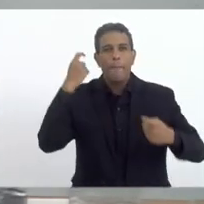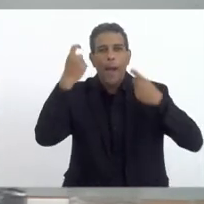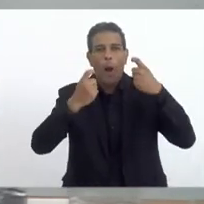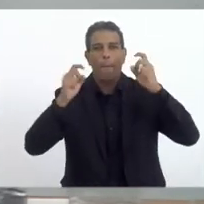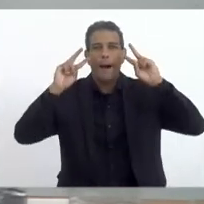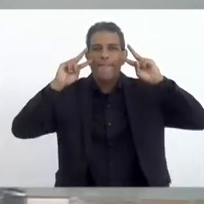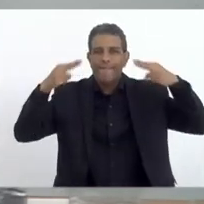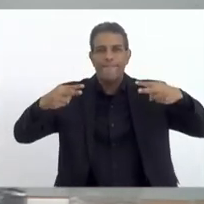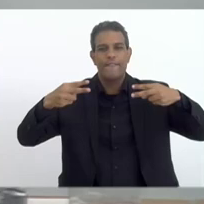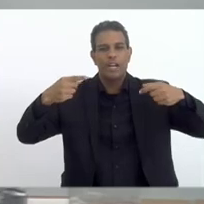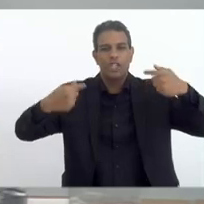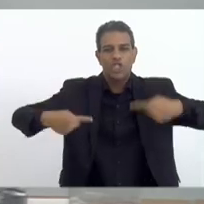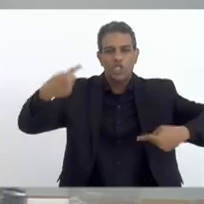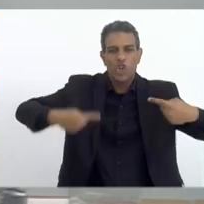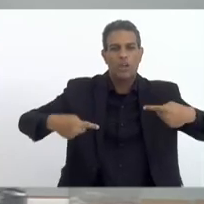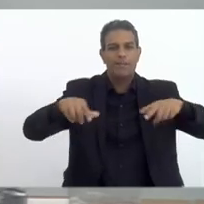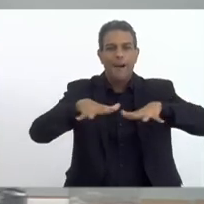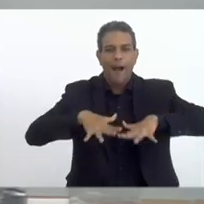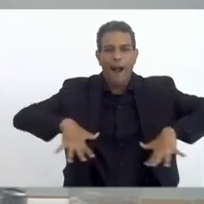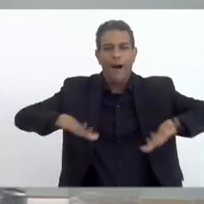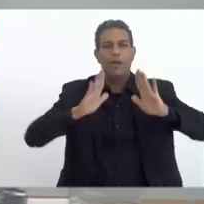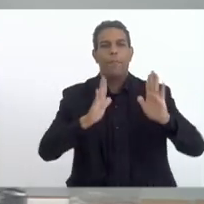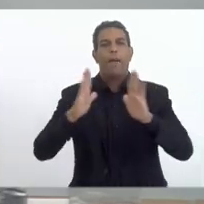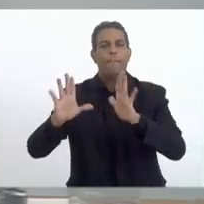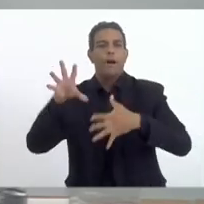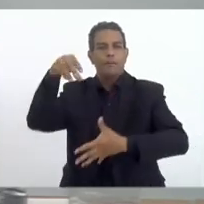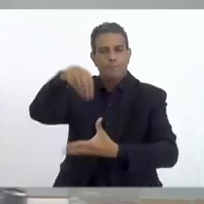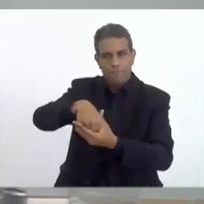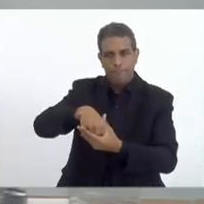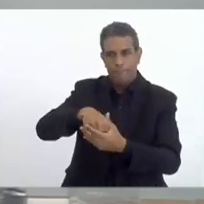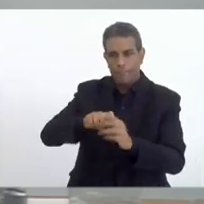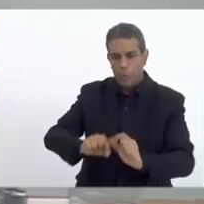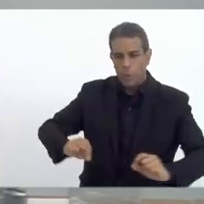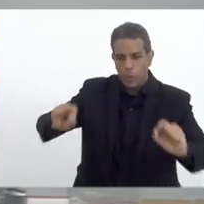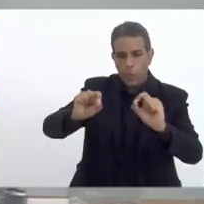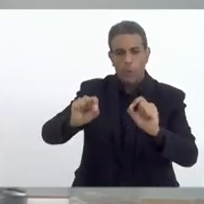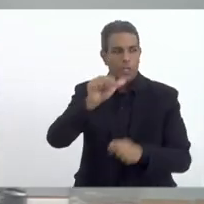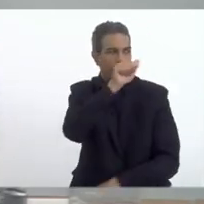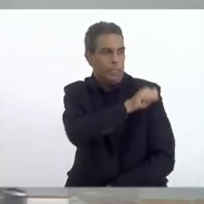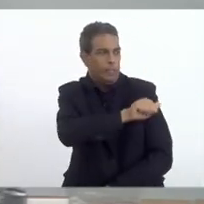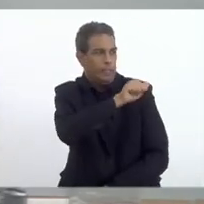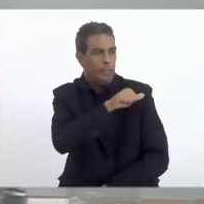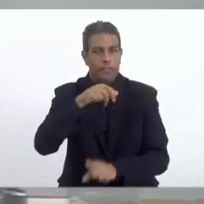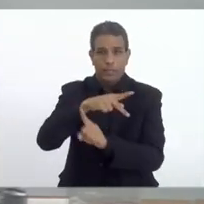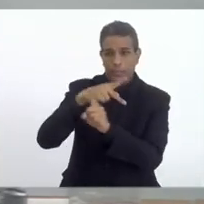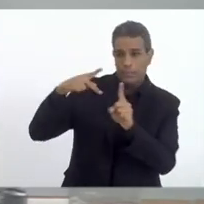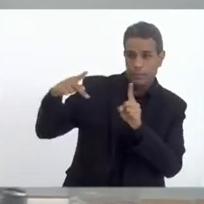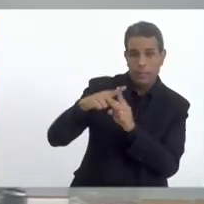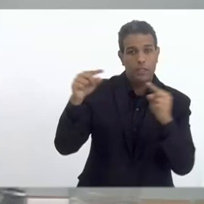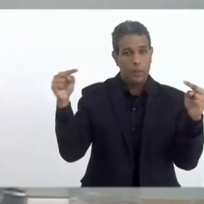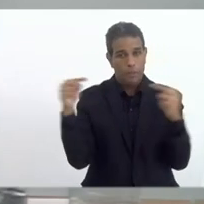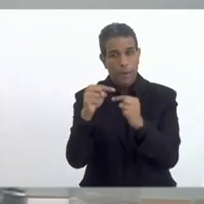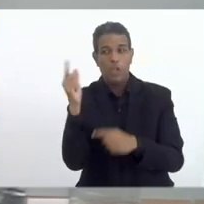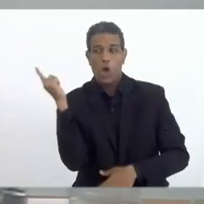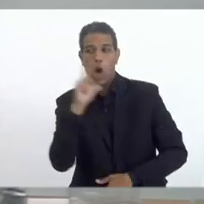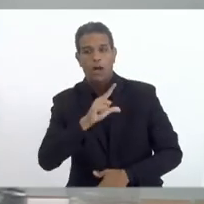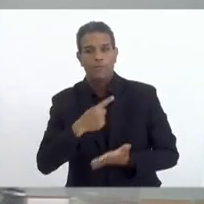nas carreiras de gestão e do eixo central do governo, como no caso do Rio Previdência e também das carreiras de gestão, no sentido da